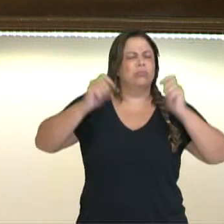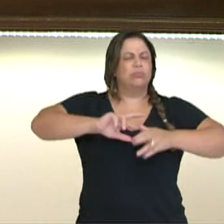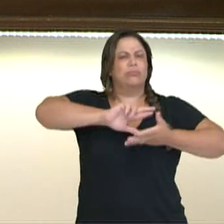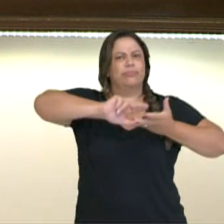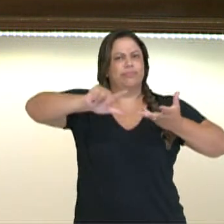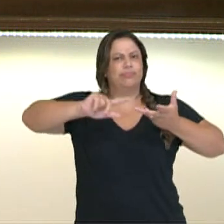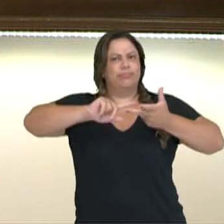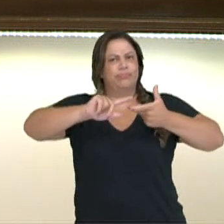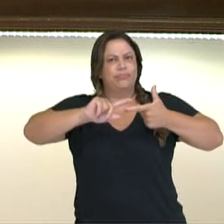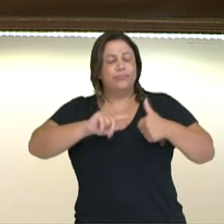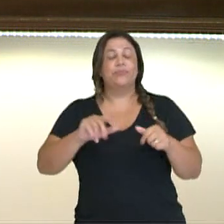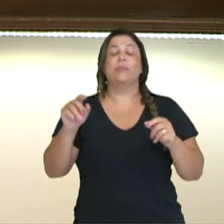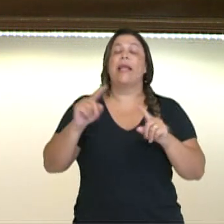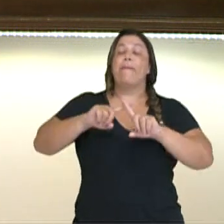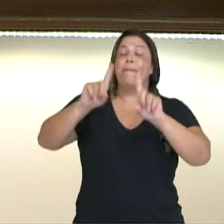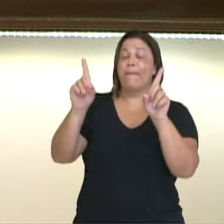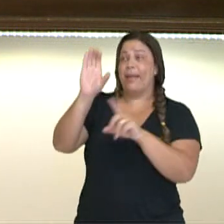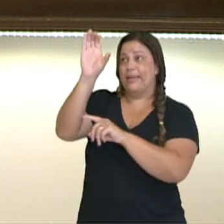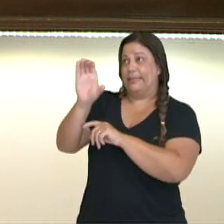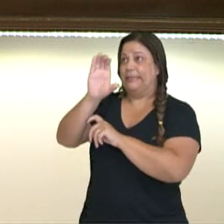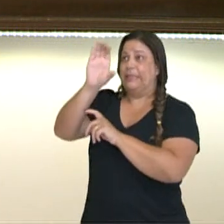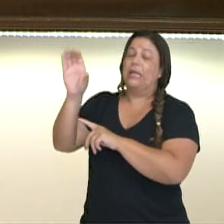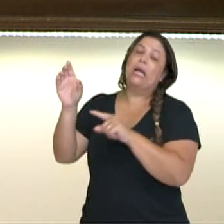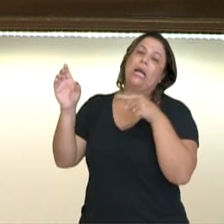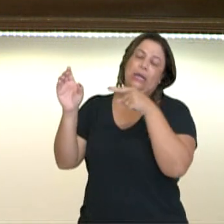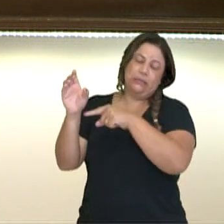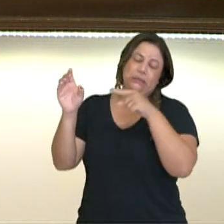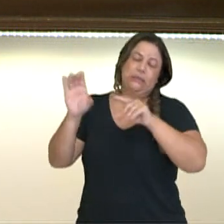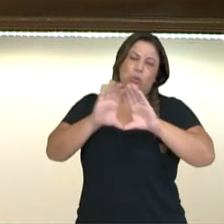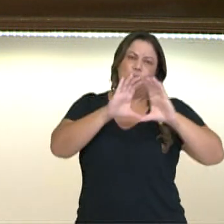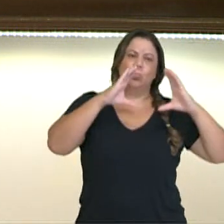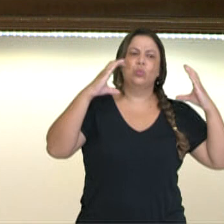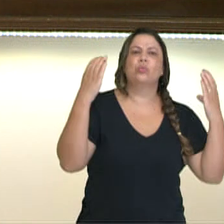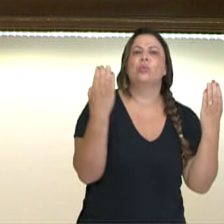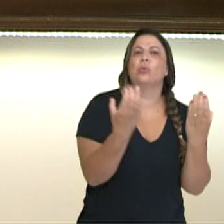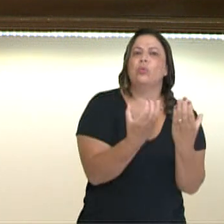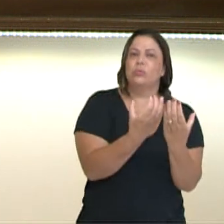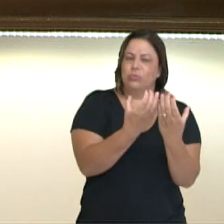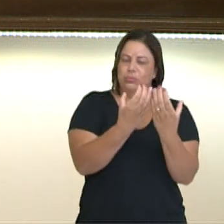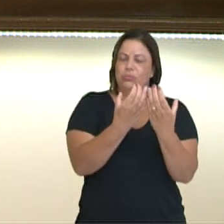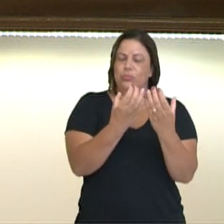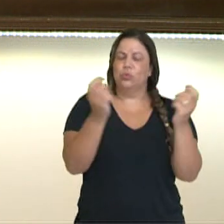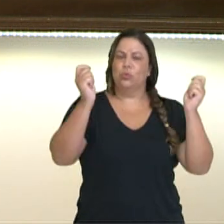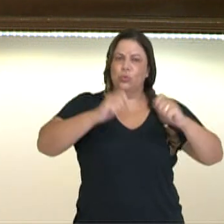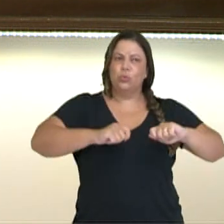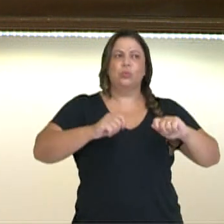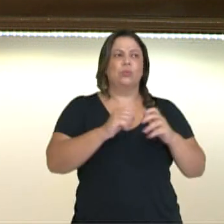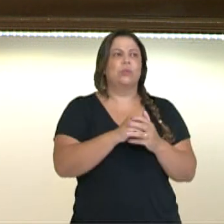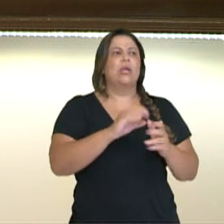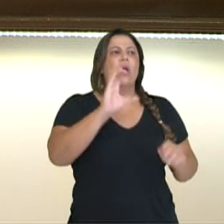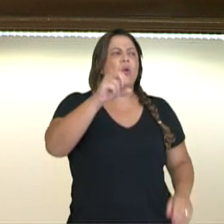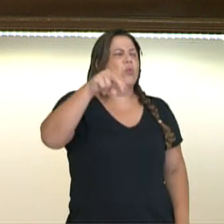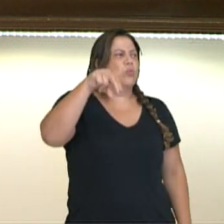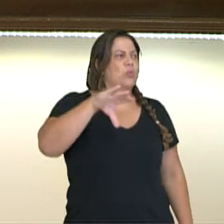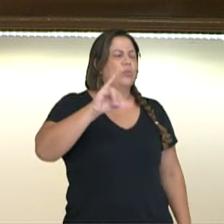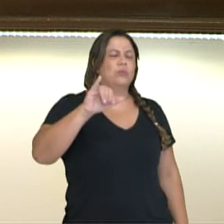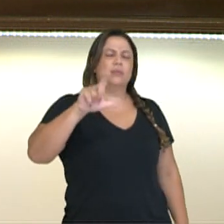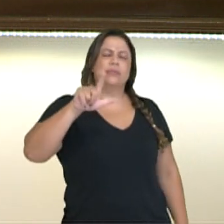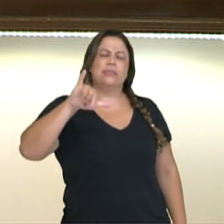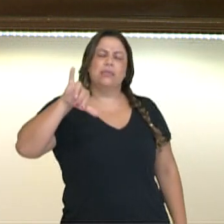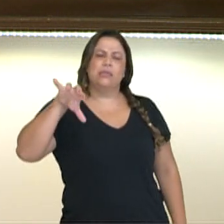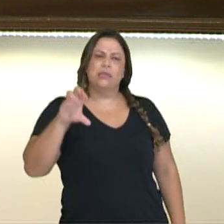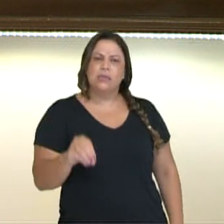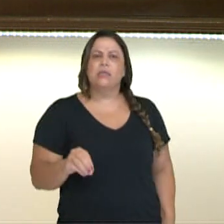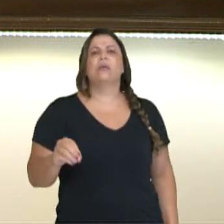fez algo em um concílio, se eu não me engano é o concílio de Clermont, né? Não sei se era o quinto ou sexto concílio,